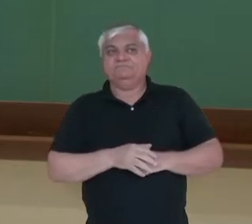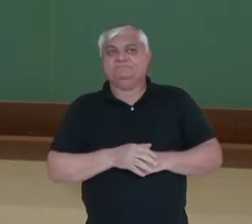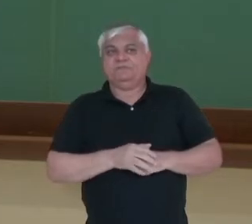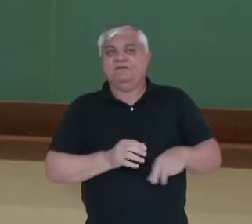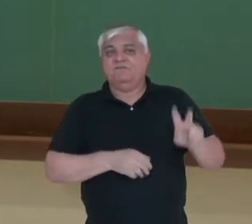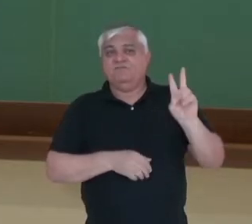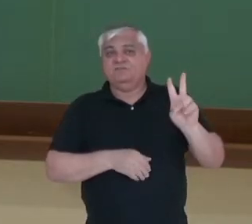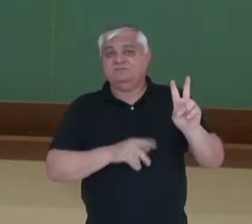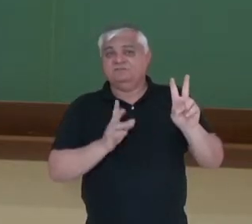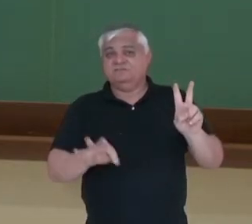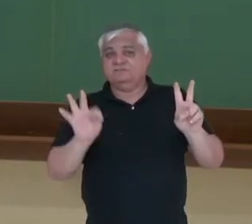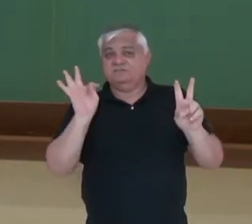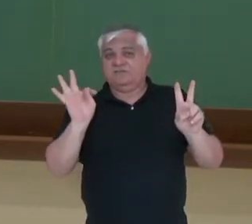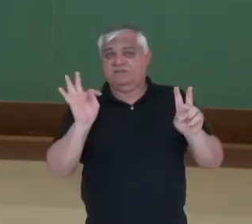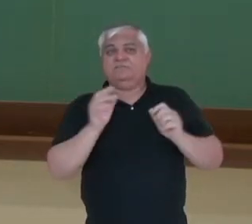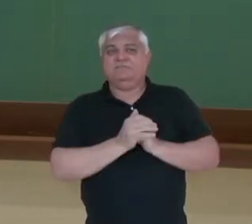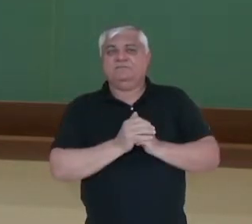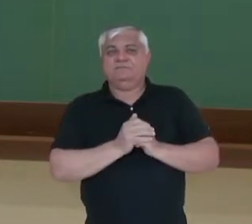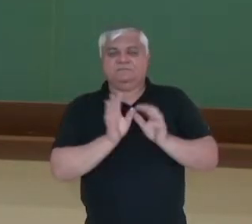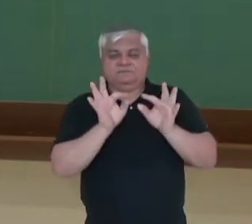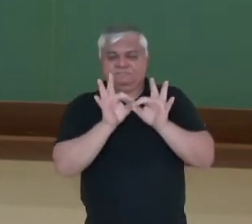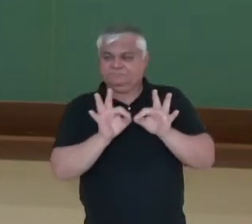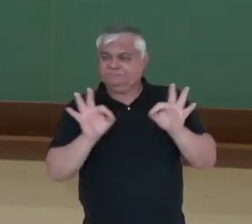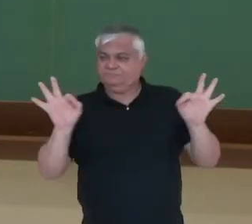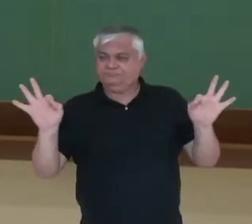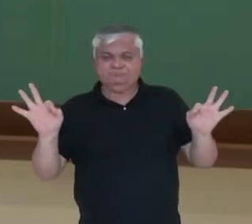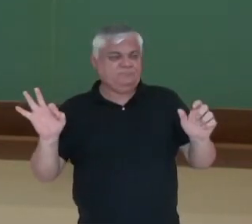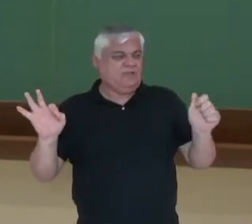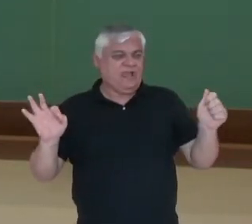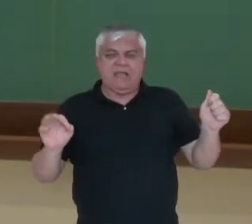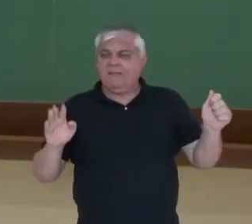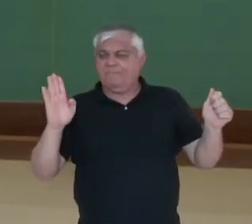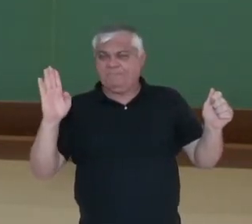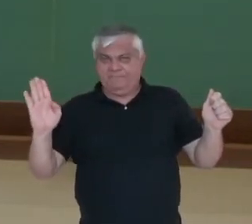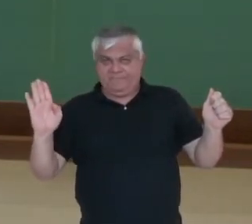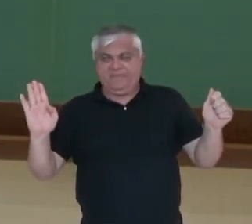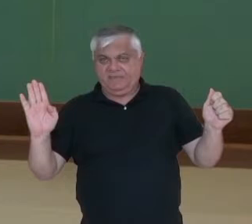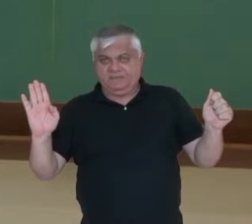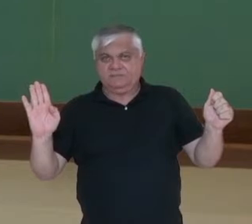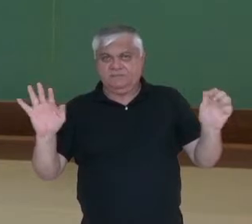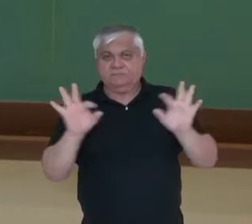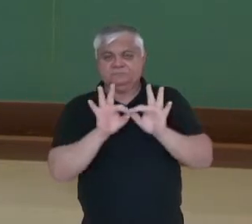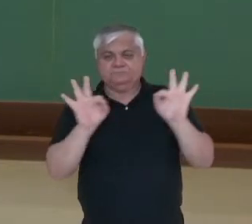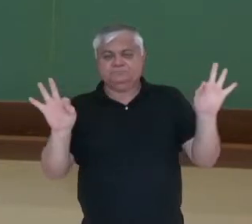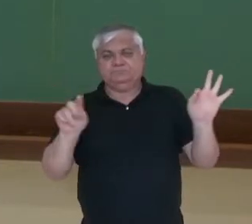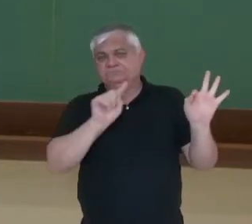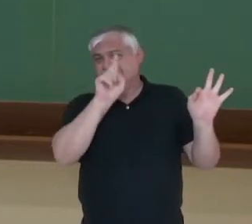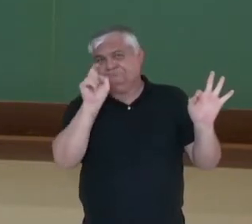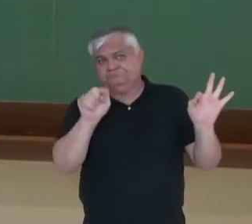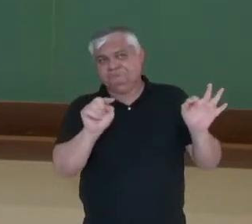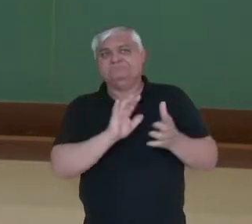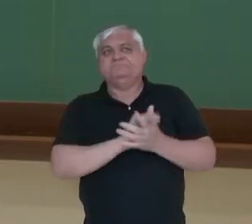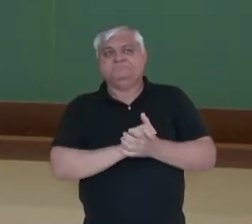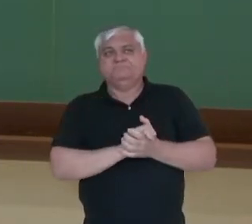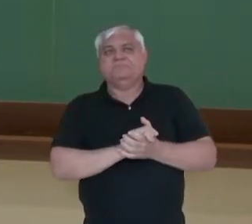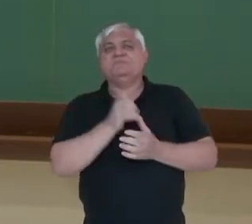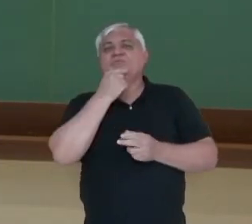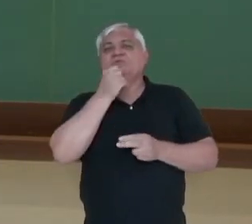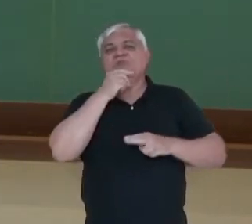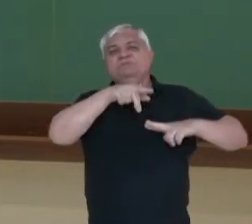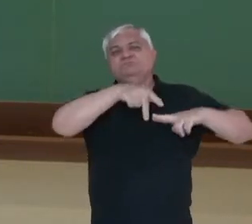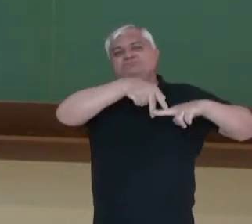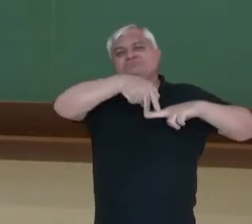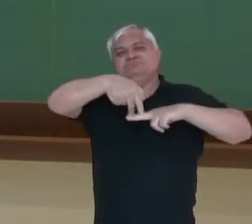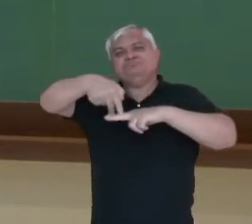veja, aqui eu tenho uma distância qualquer, essa distância vai do ponto A até o ponto B. Aqui é o André andando